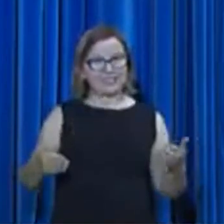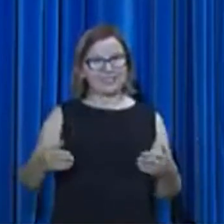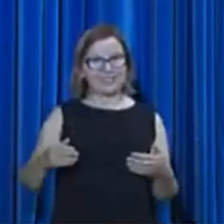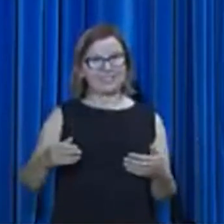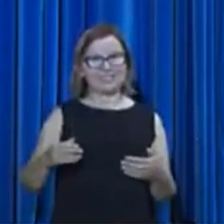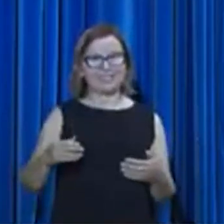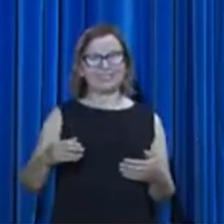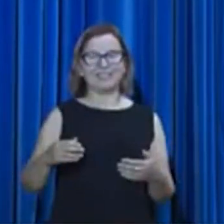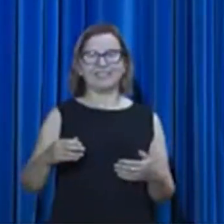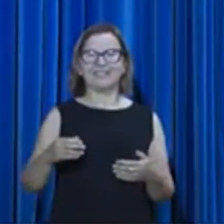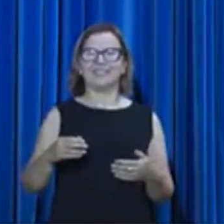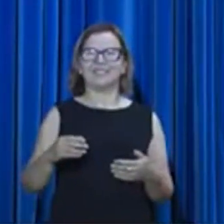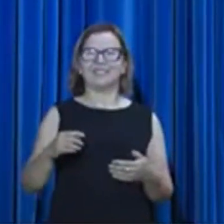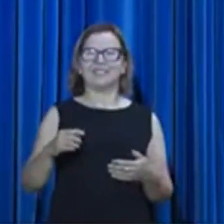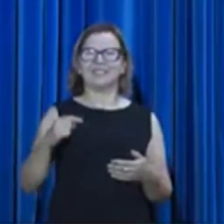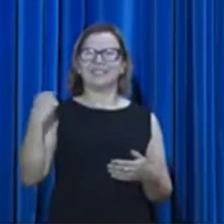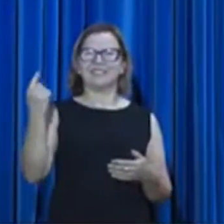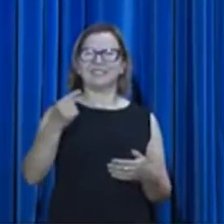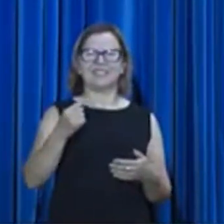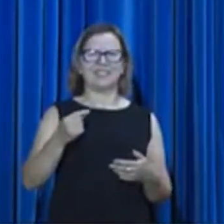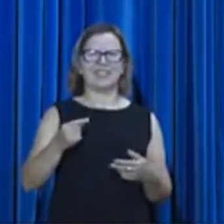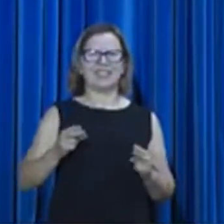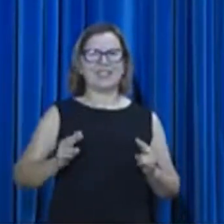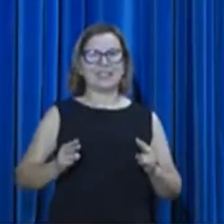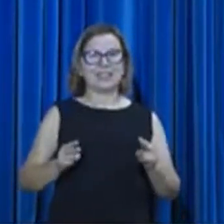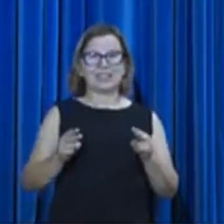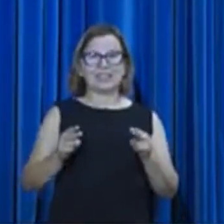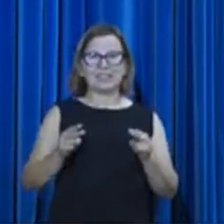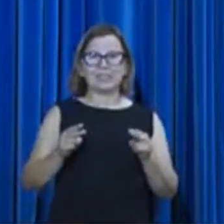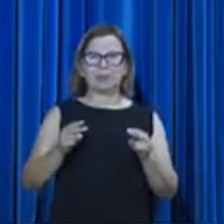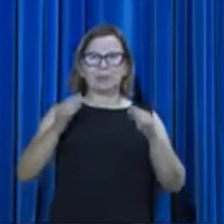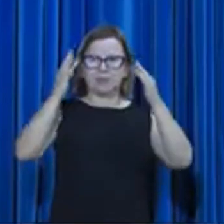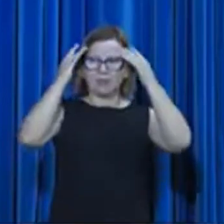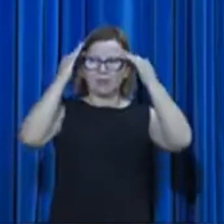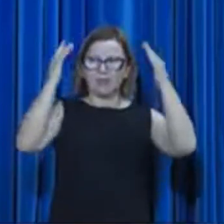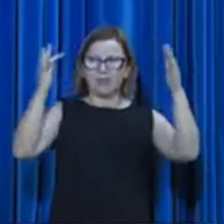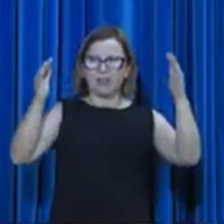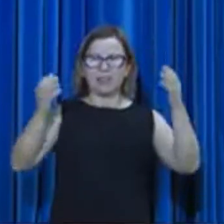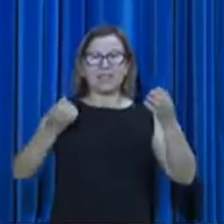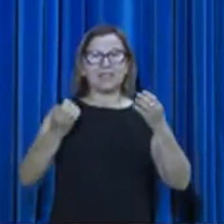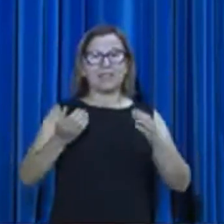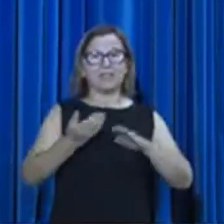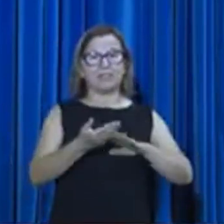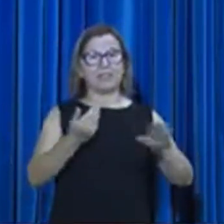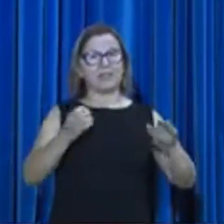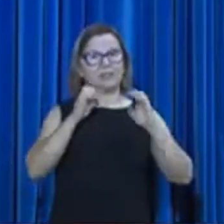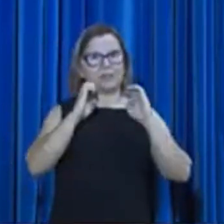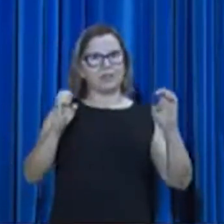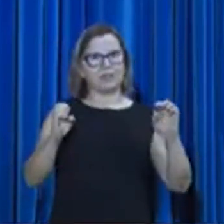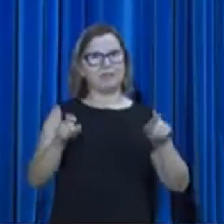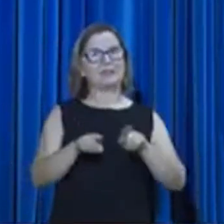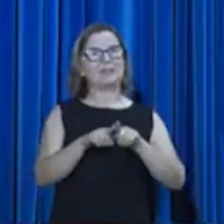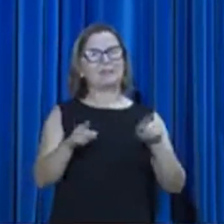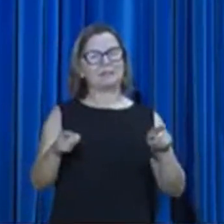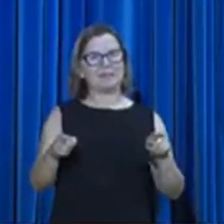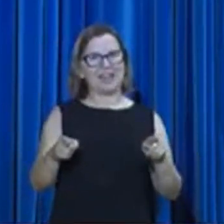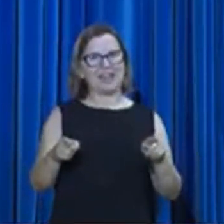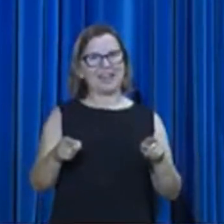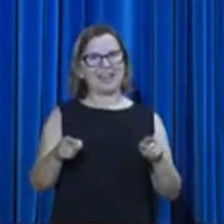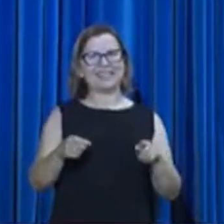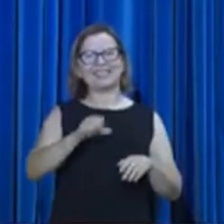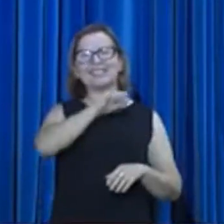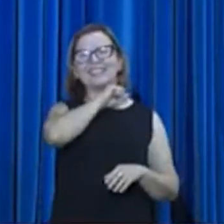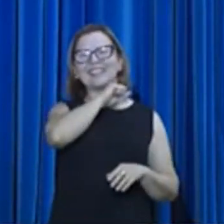sendo atraídos constantemente a nos afastar da verdade do Evangelho. Mas, novamente, a obra da cruz